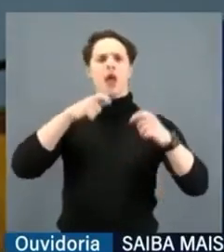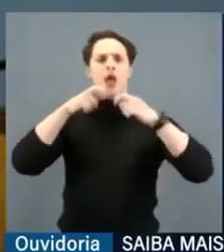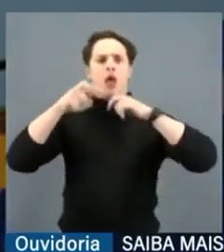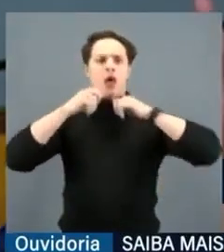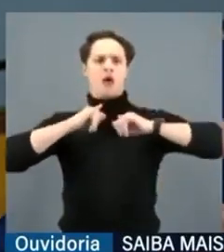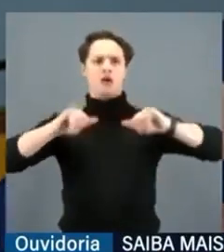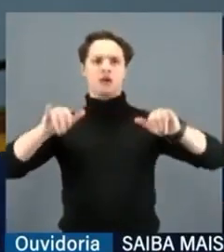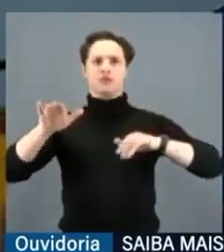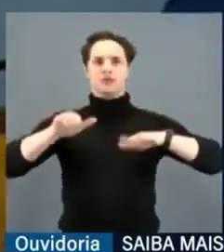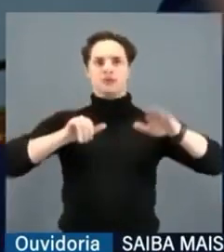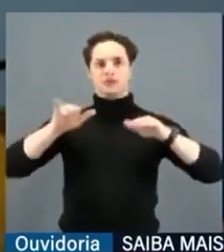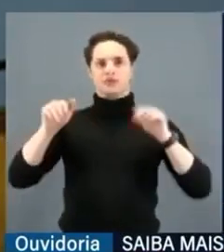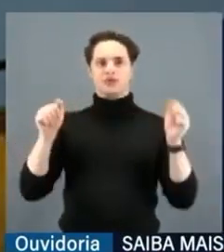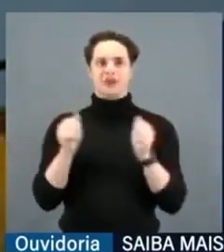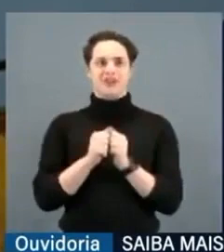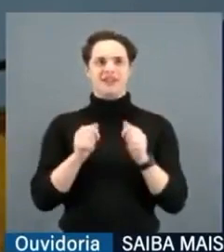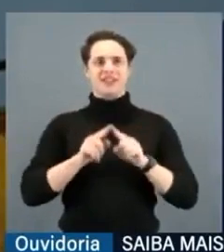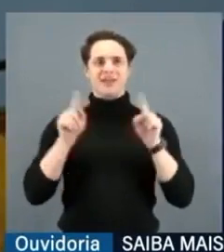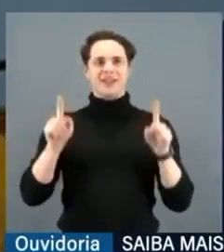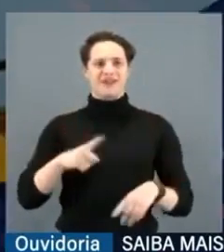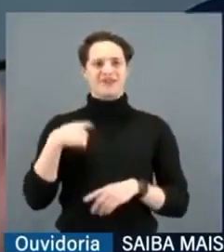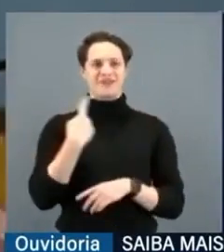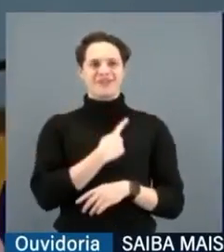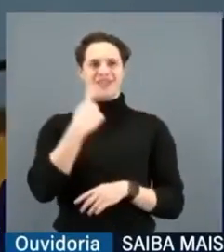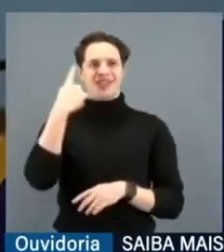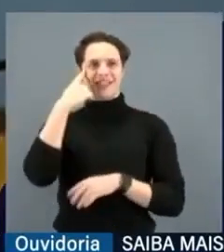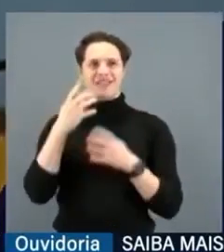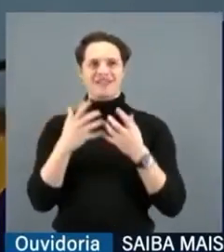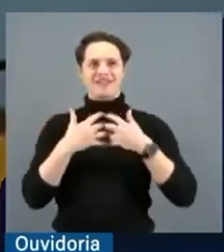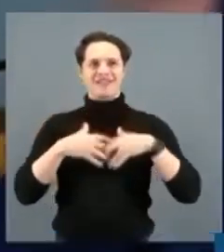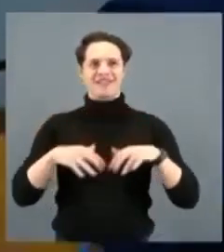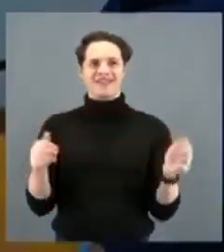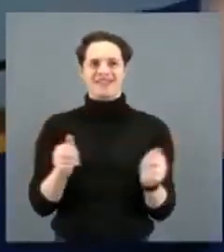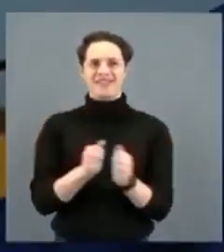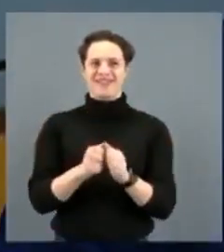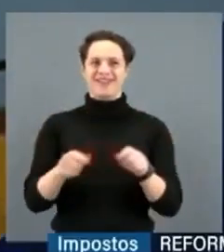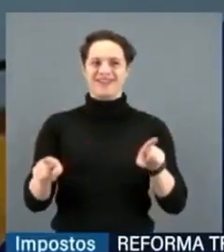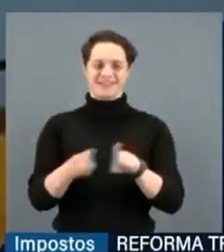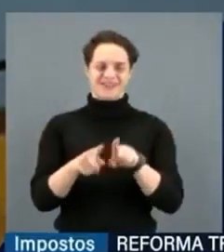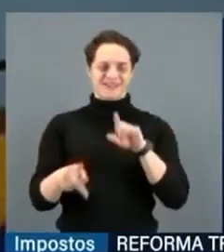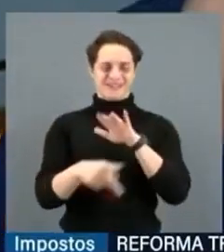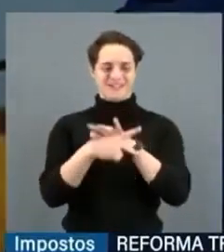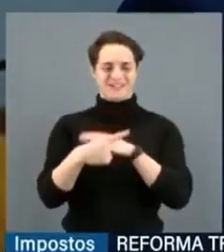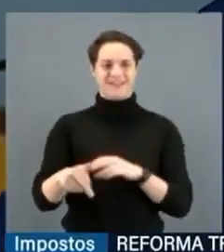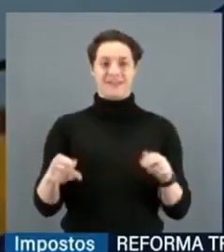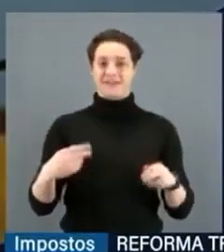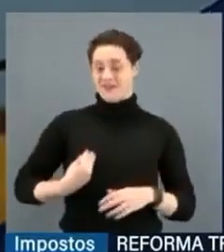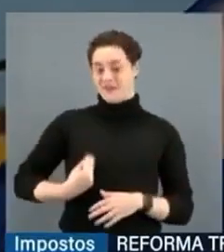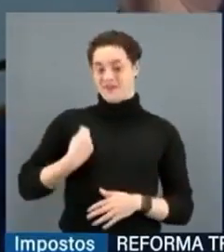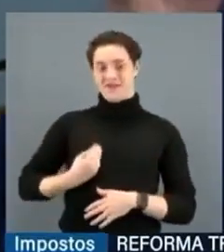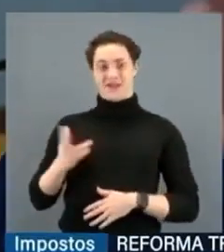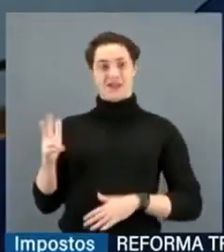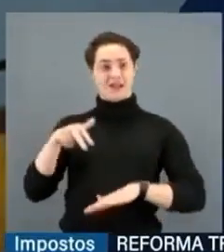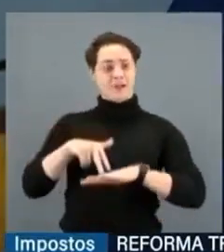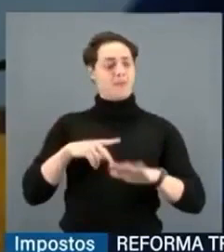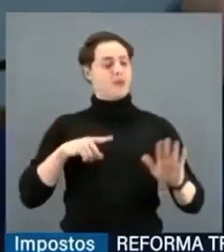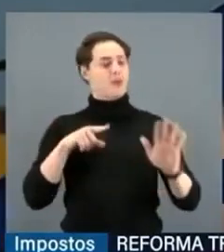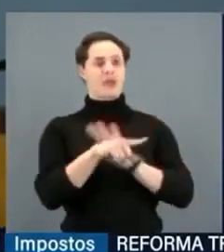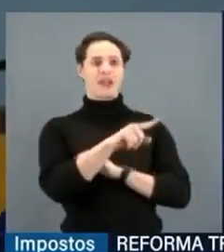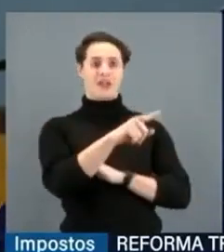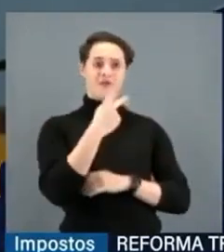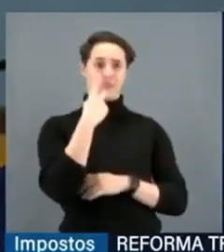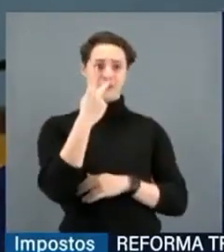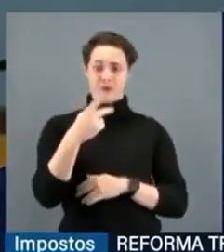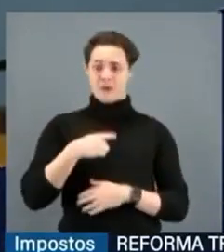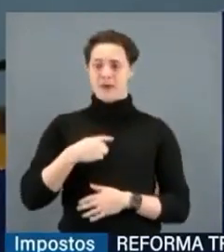quebrou, tem uma tal Diana Priscila, que não representa a direita, ela não me representa, ela tem que estar aqui, vamos perguntar para ela, que ela falou o seguinte: missão dada,